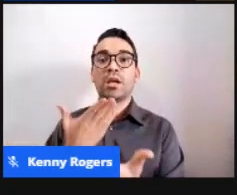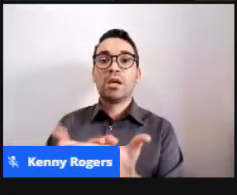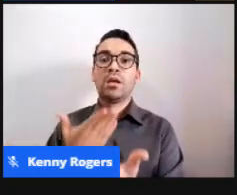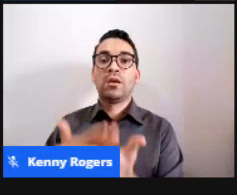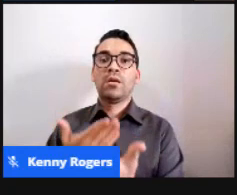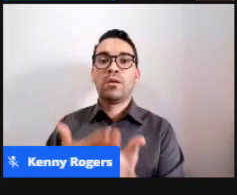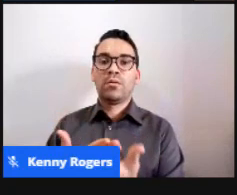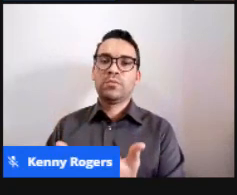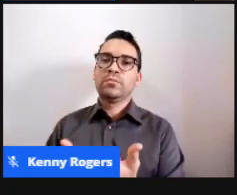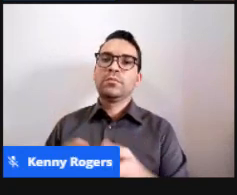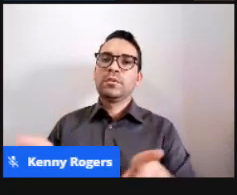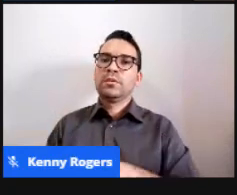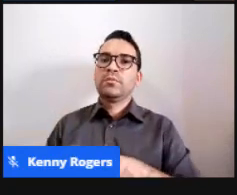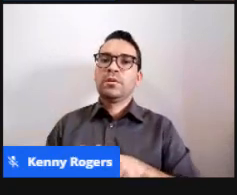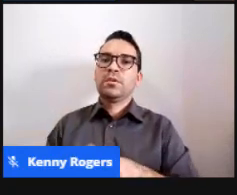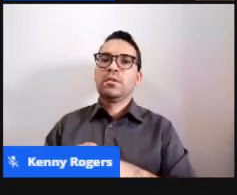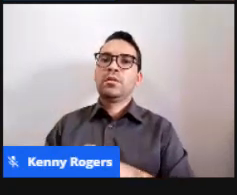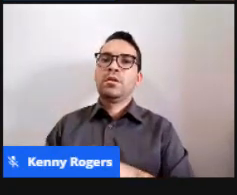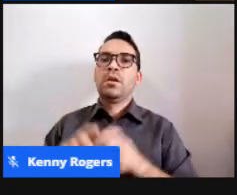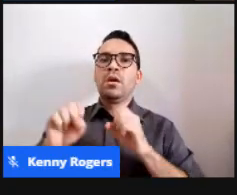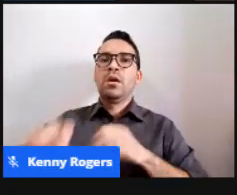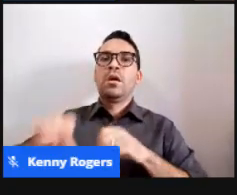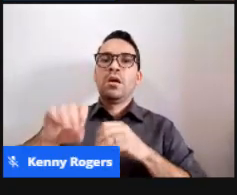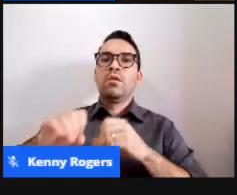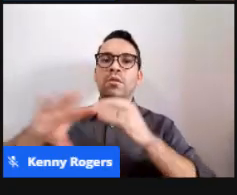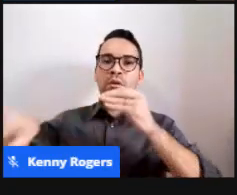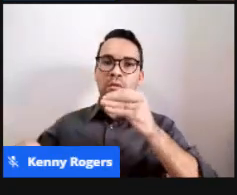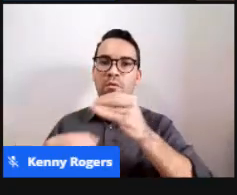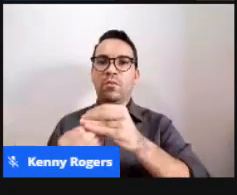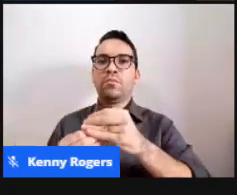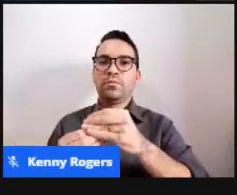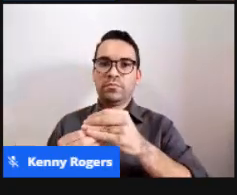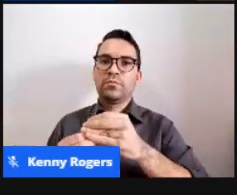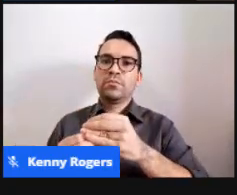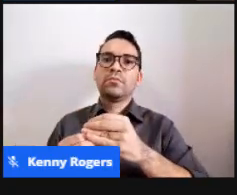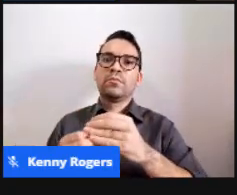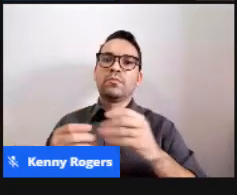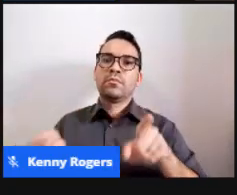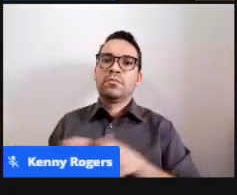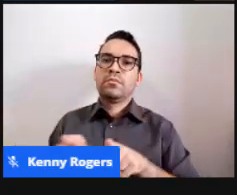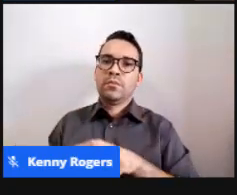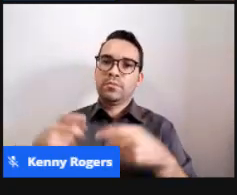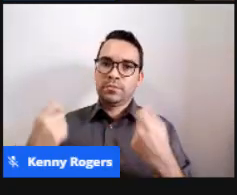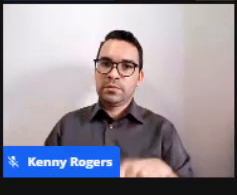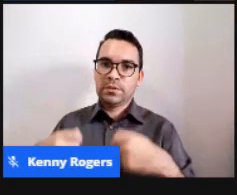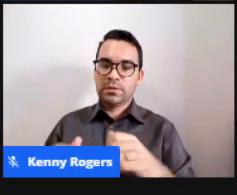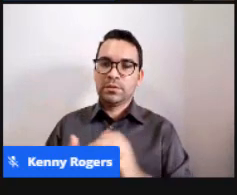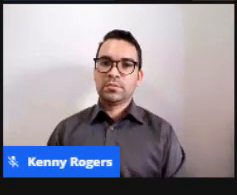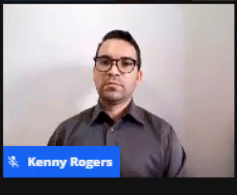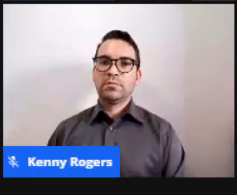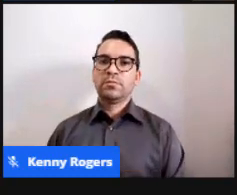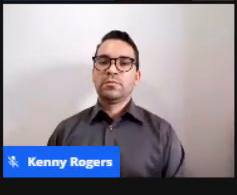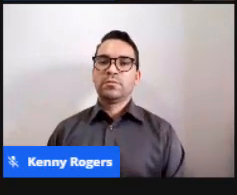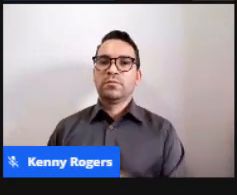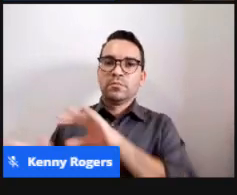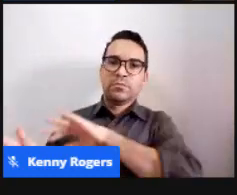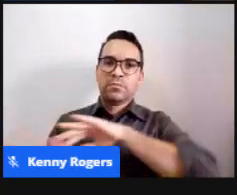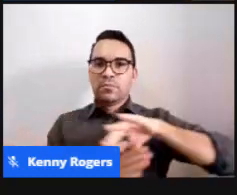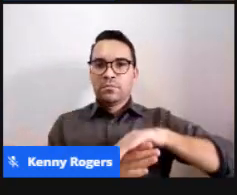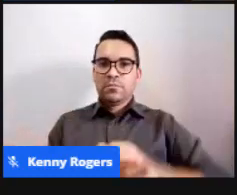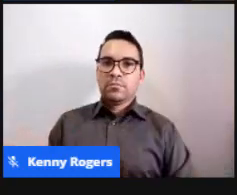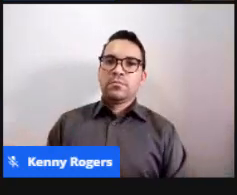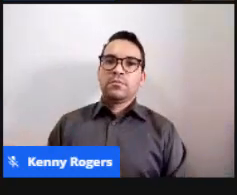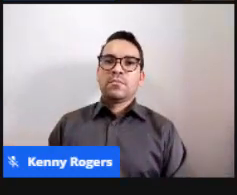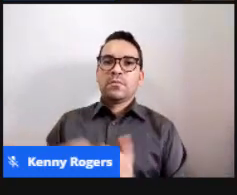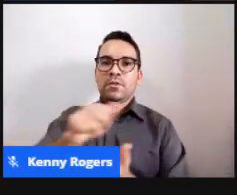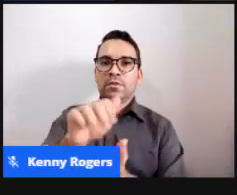complementares, certo? Uma outra coisa para eu falar para vocês é que dentro dessas atividades, além da gente contemplar